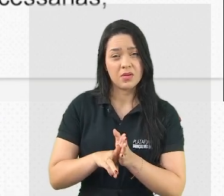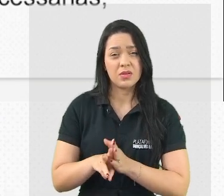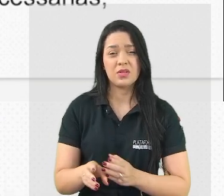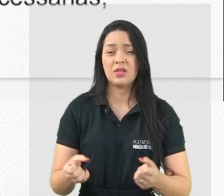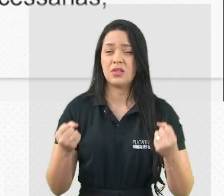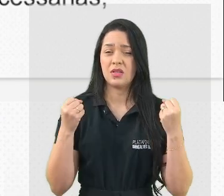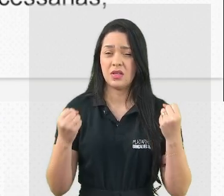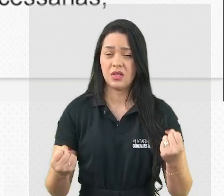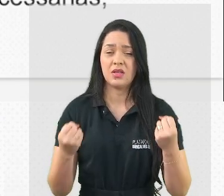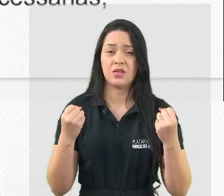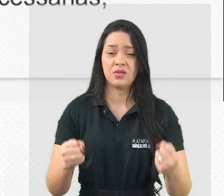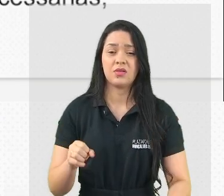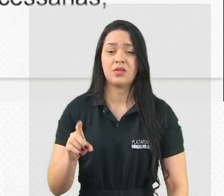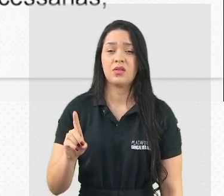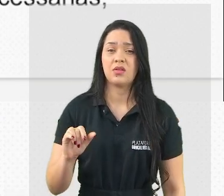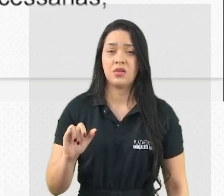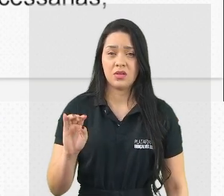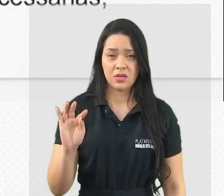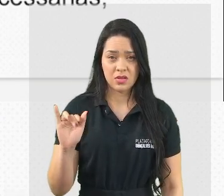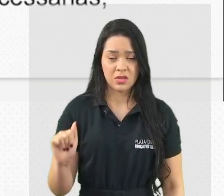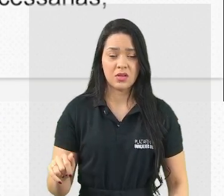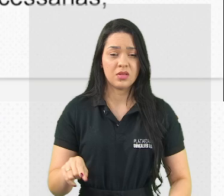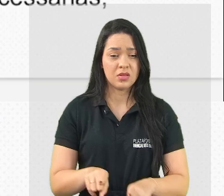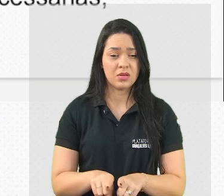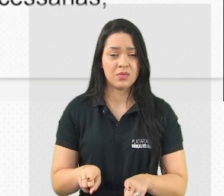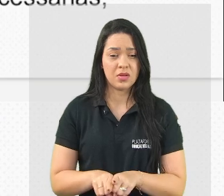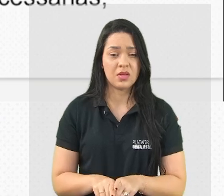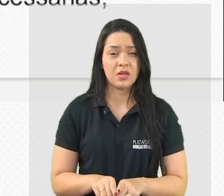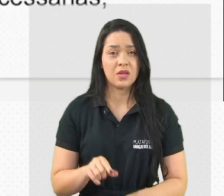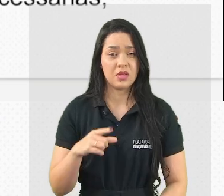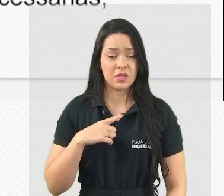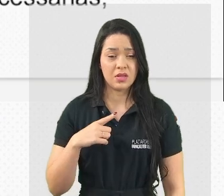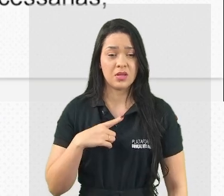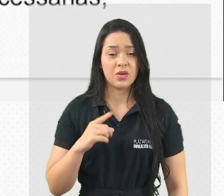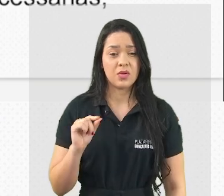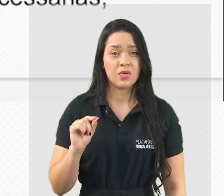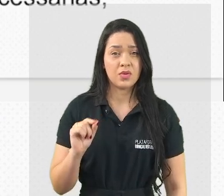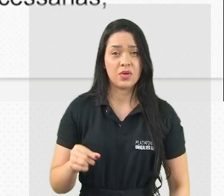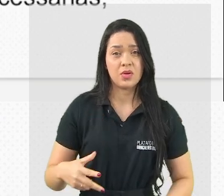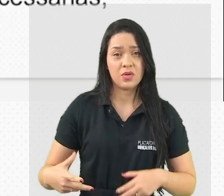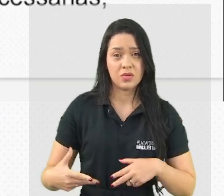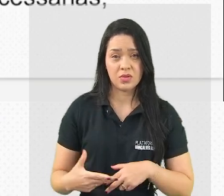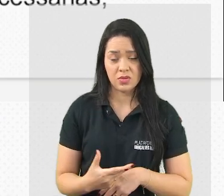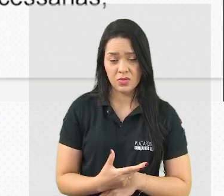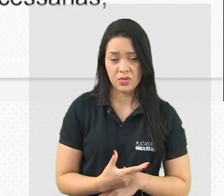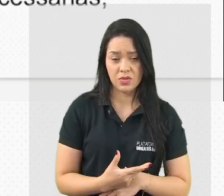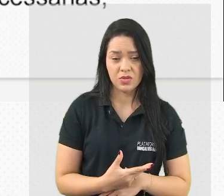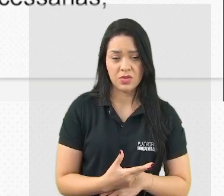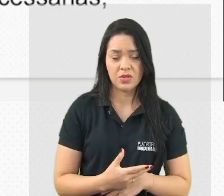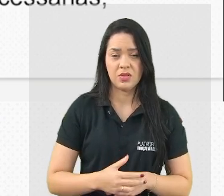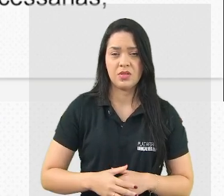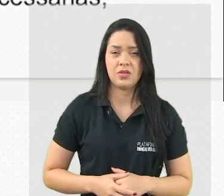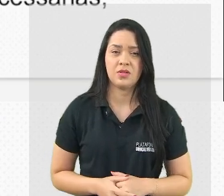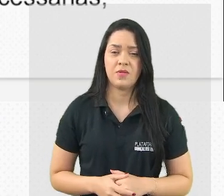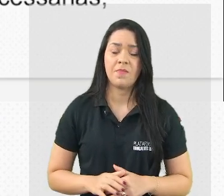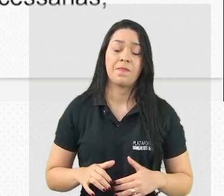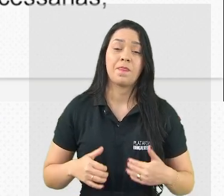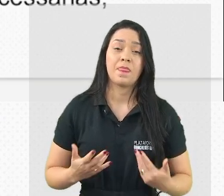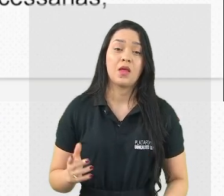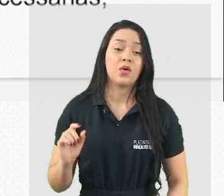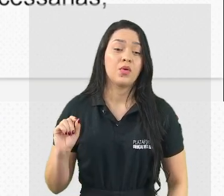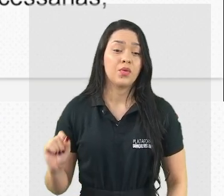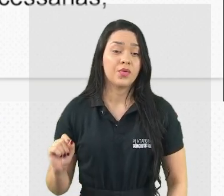treino, dietas rigorosas, abuso de esteroides anabolizantes, cirurgias plásticas desnecessárias.